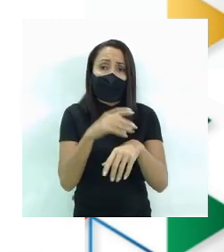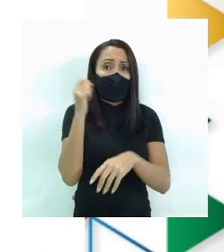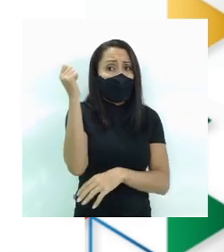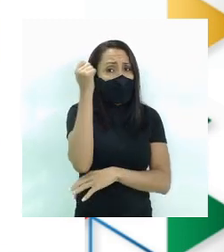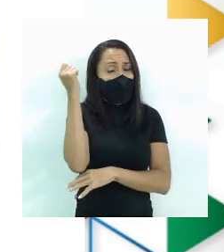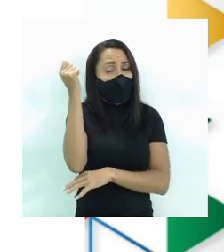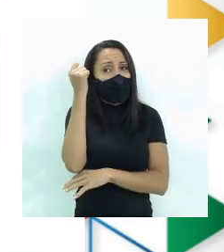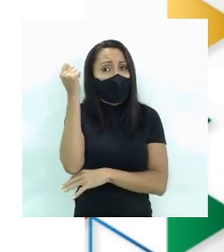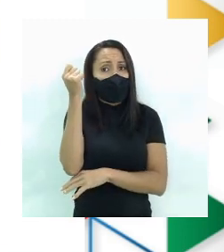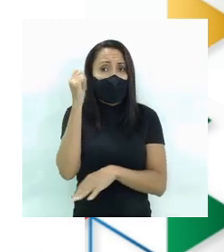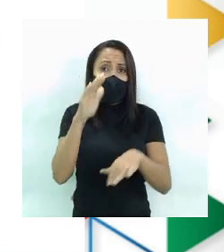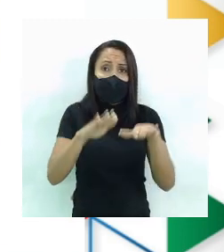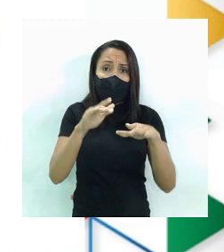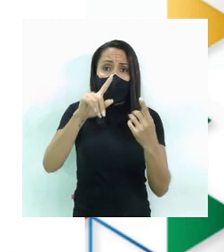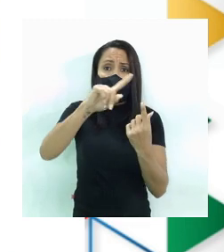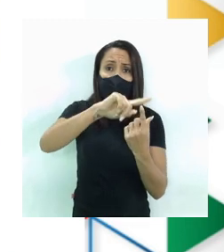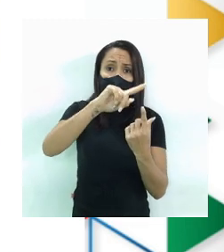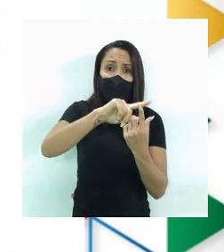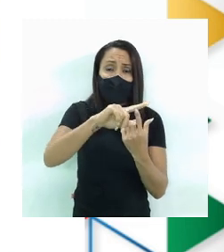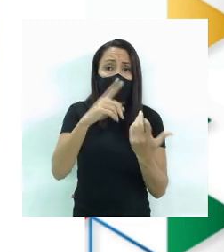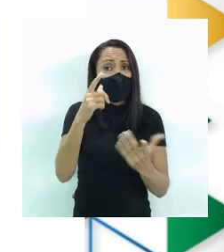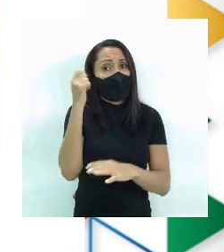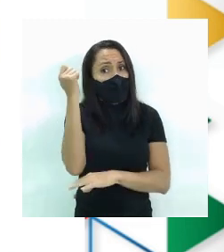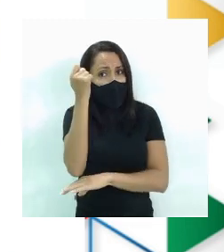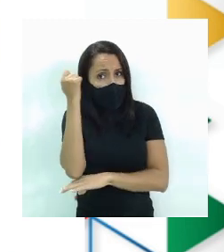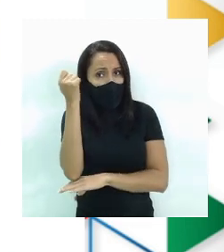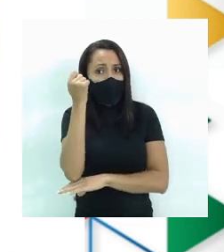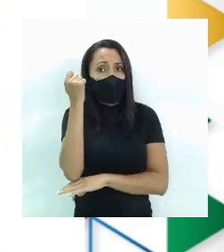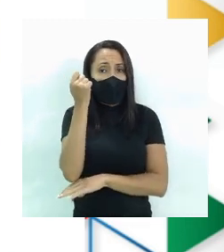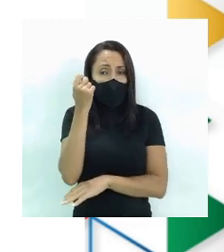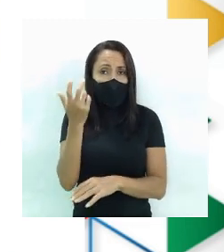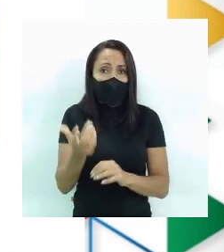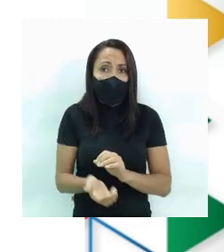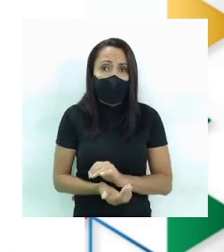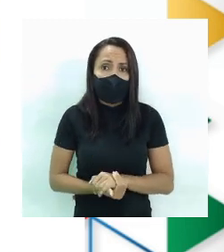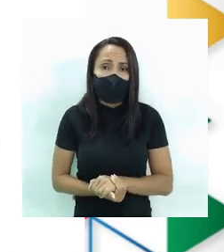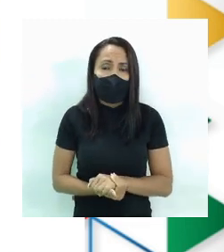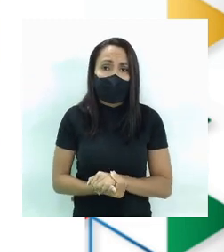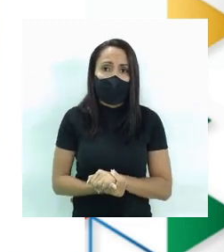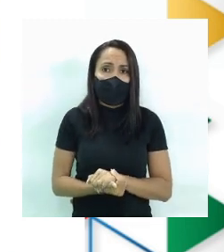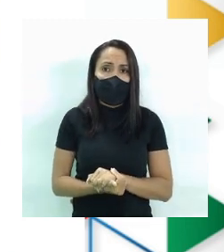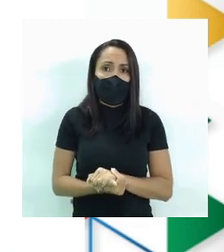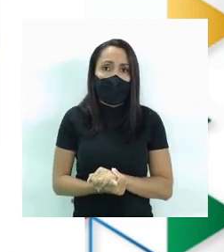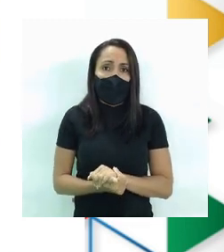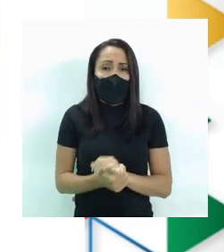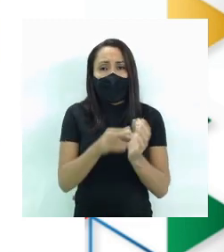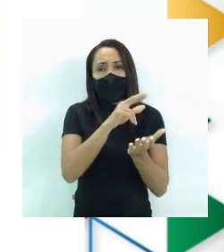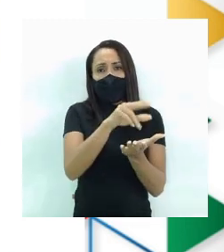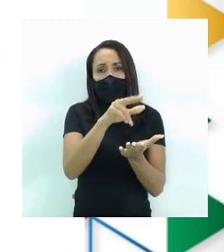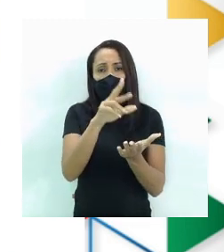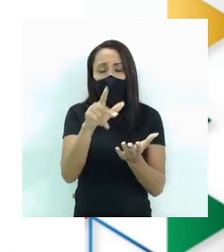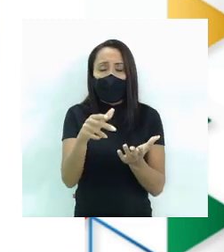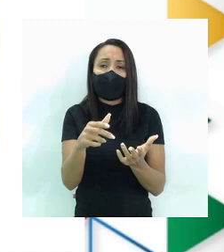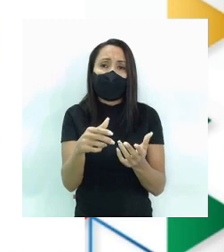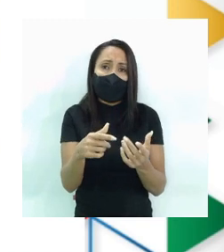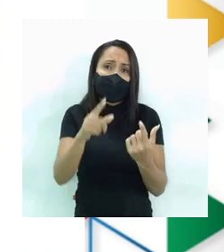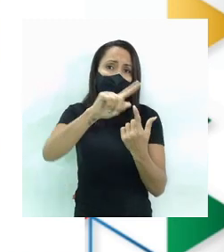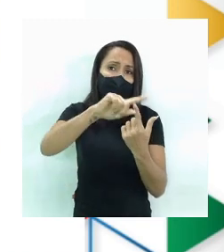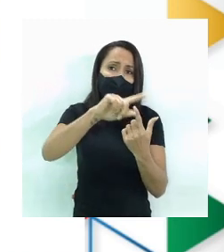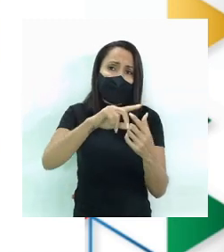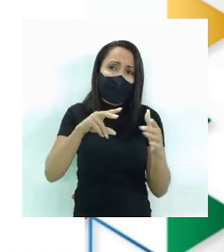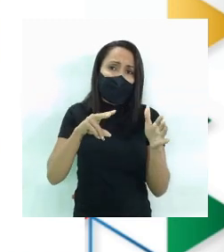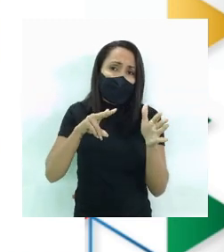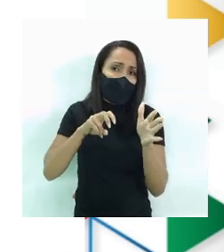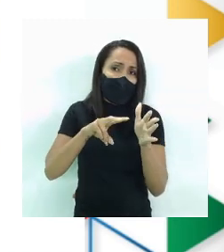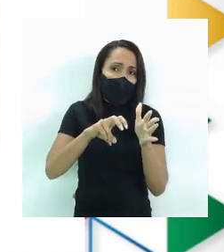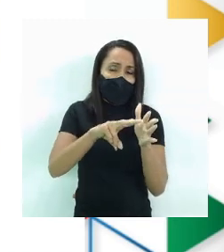agente infeccioso, do seu estado físico e da idade de pessoas afetadas. Diversos tipos de vírus podem atingir as